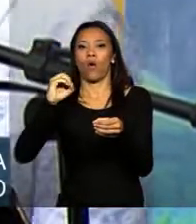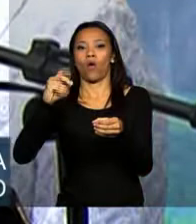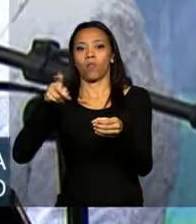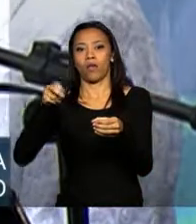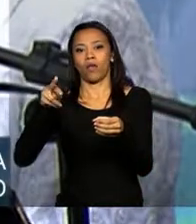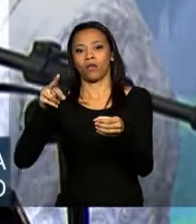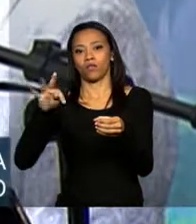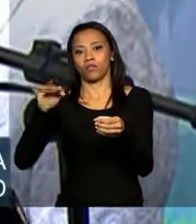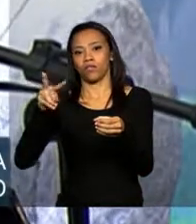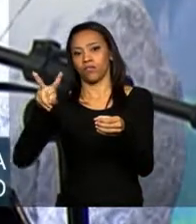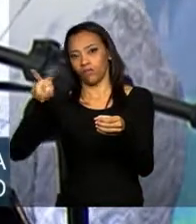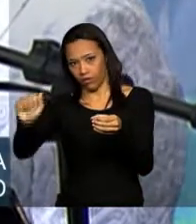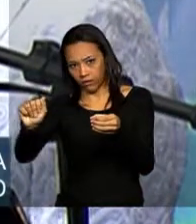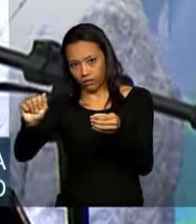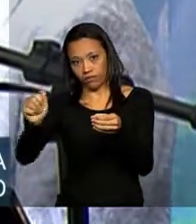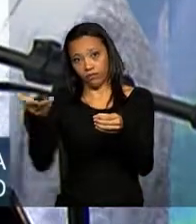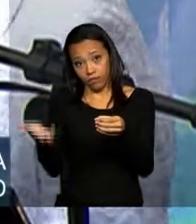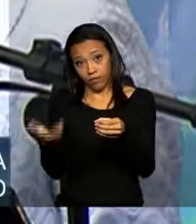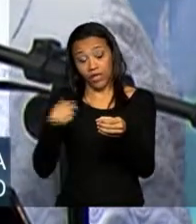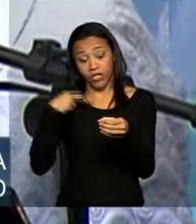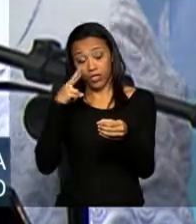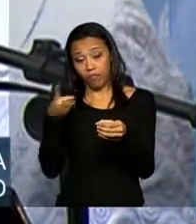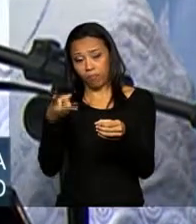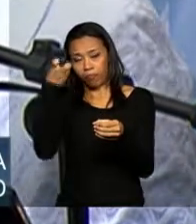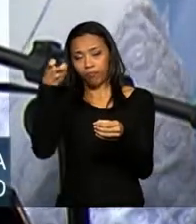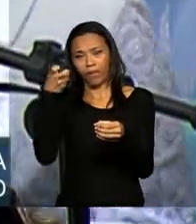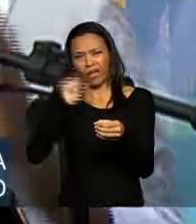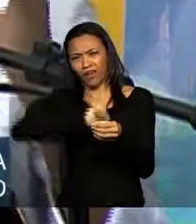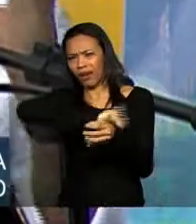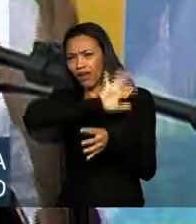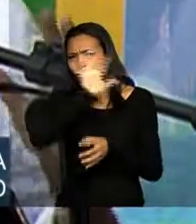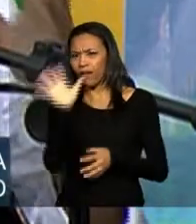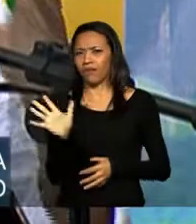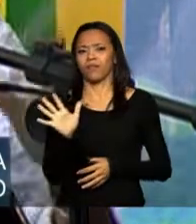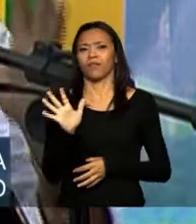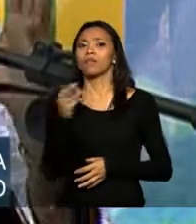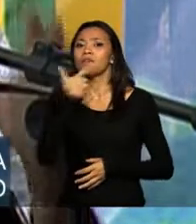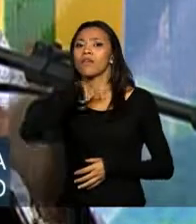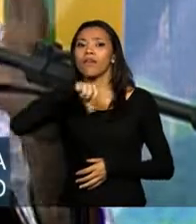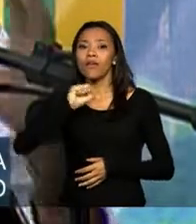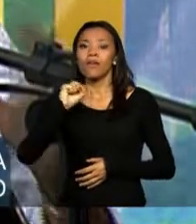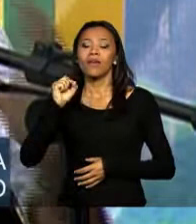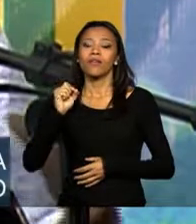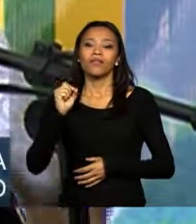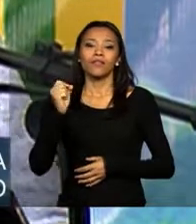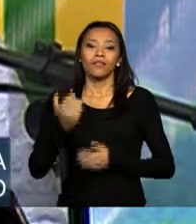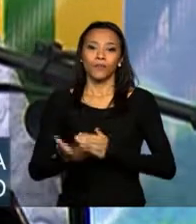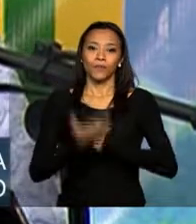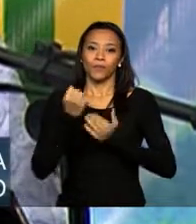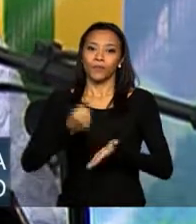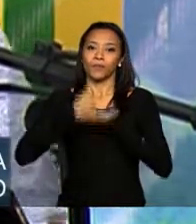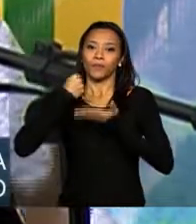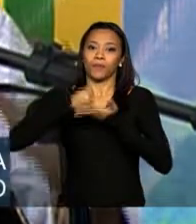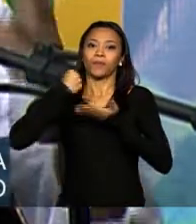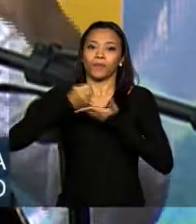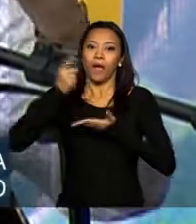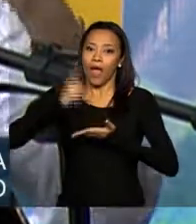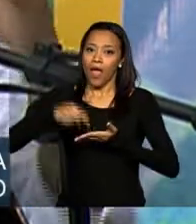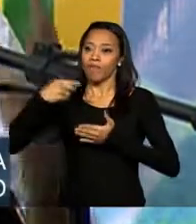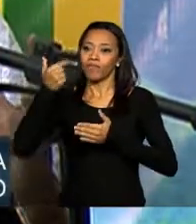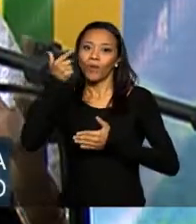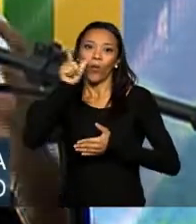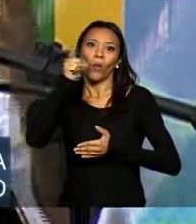e a gente olha e vê claramente que quem mais se beneficia são as cooperativas